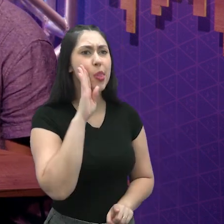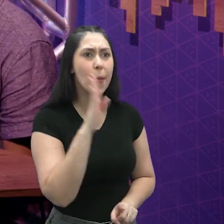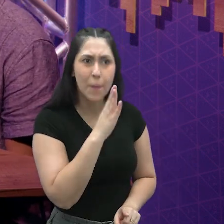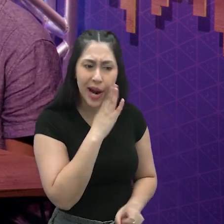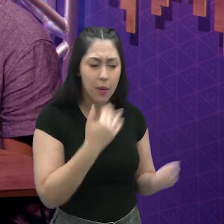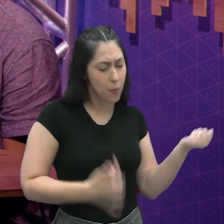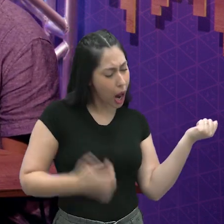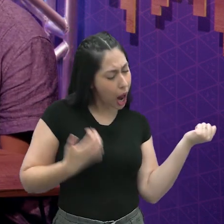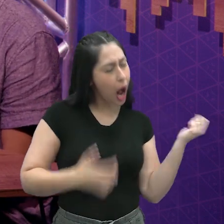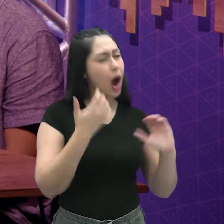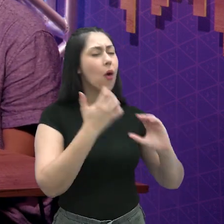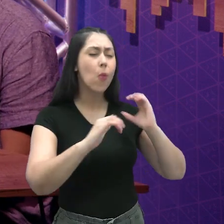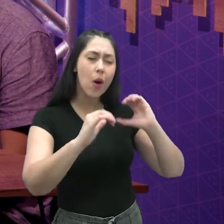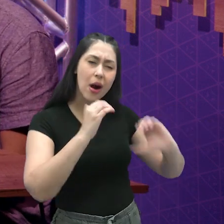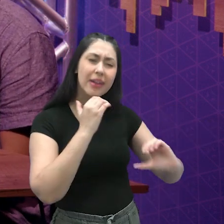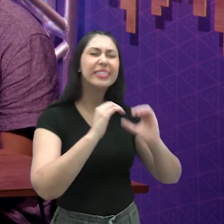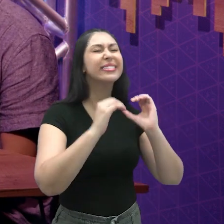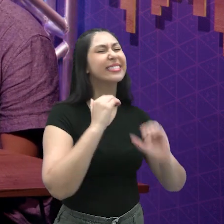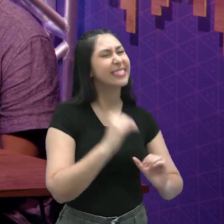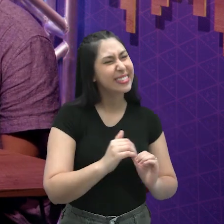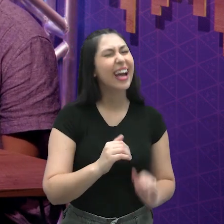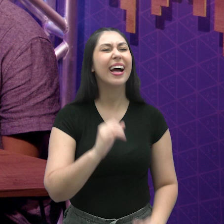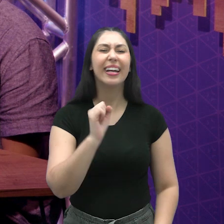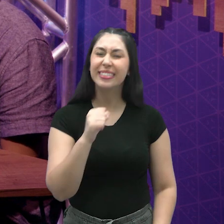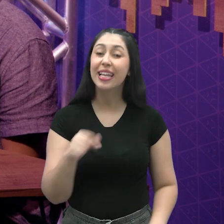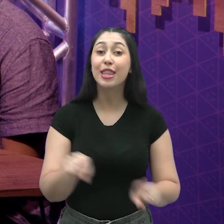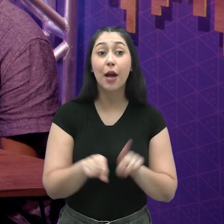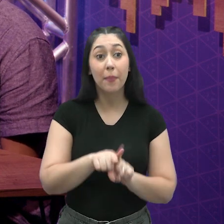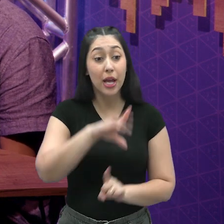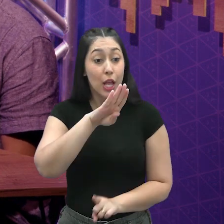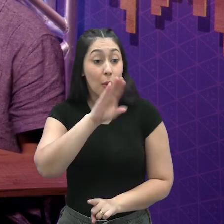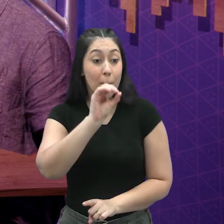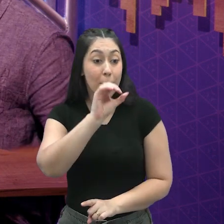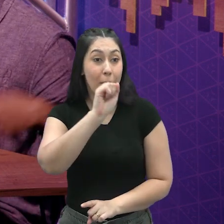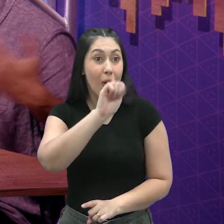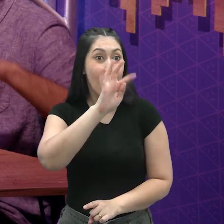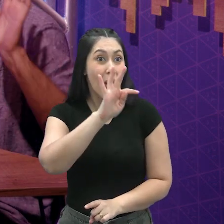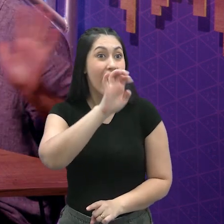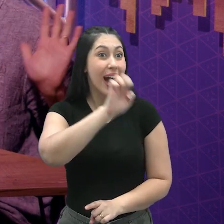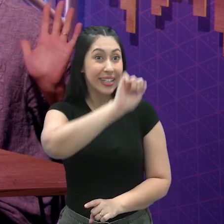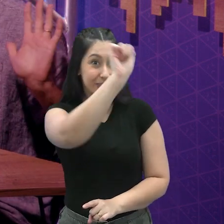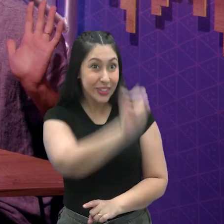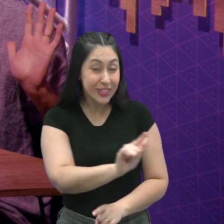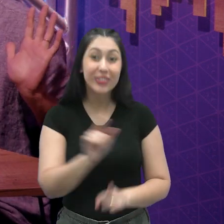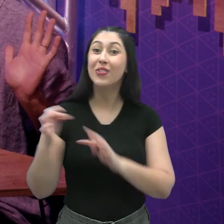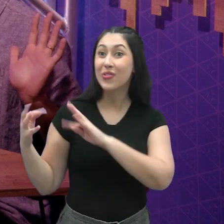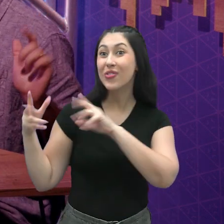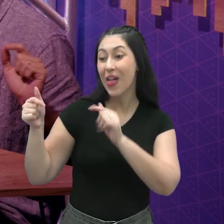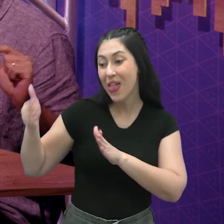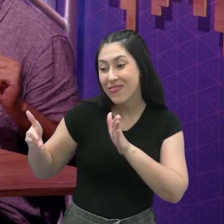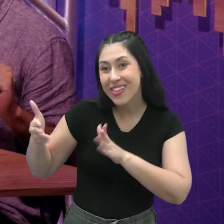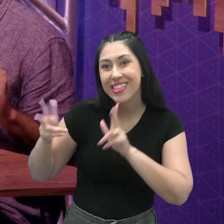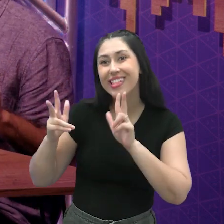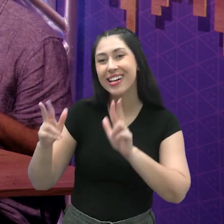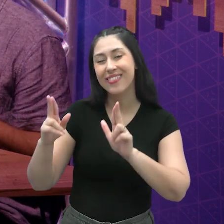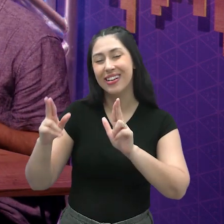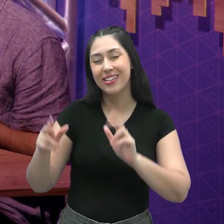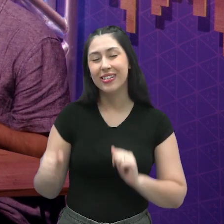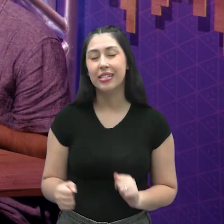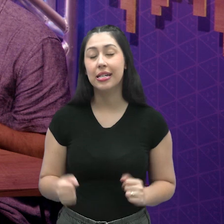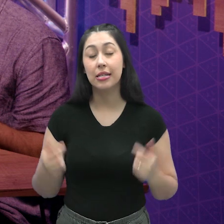artista vai tocar Evidências. Vai tocar Evidências, não E importa. Boate Azul é o amor. Exatamente, que são tudo dessa época aí, galera. E